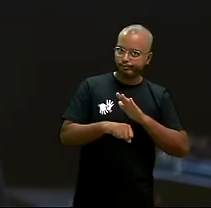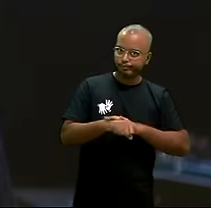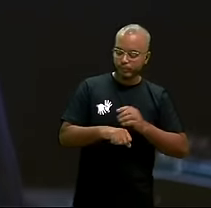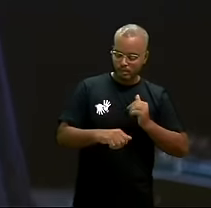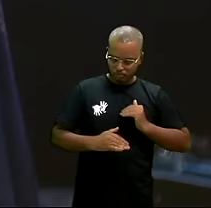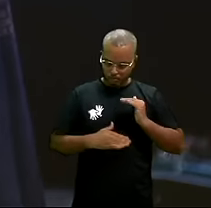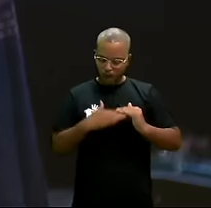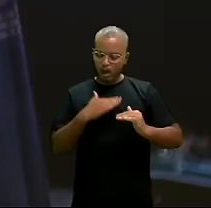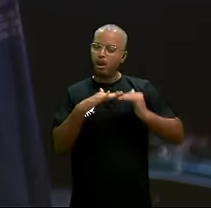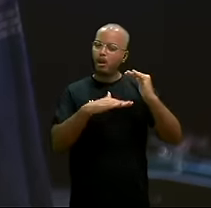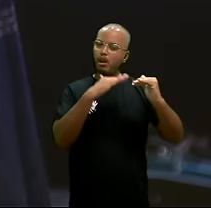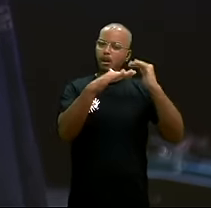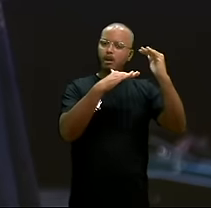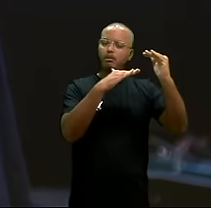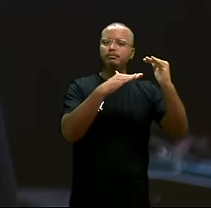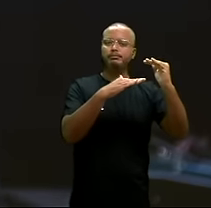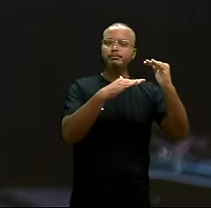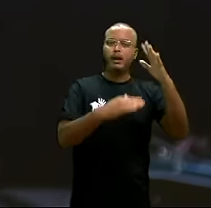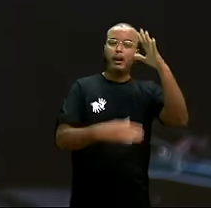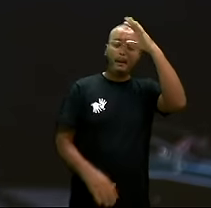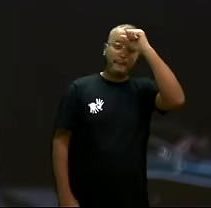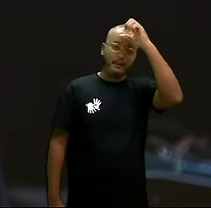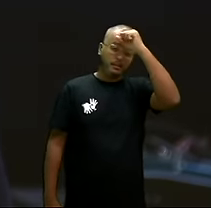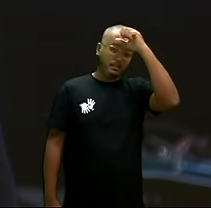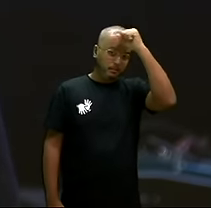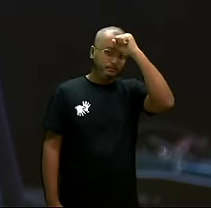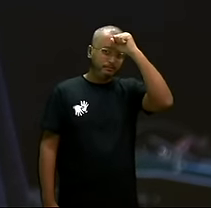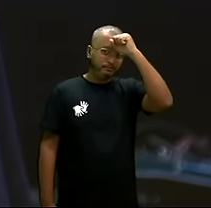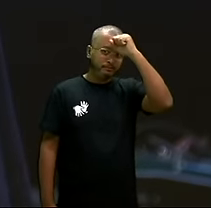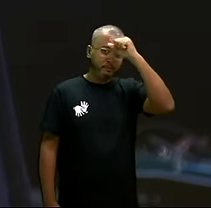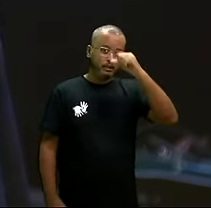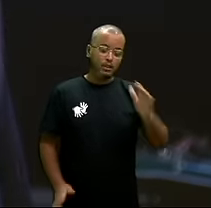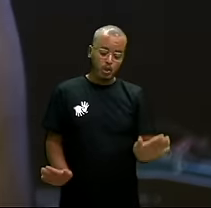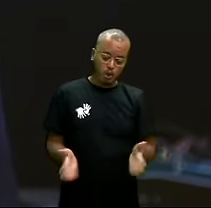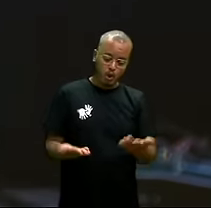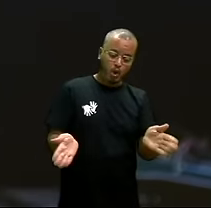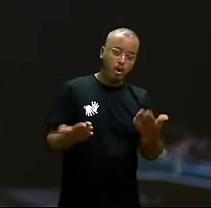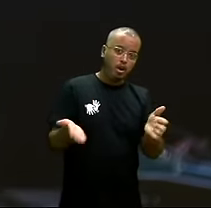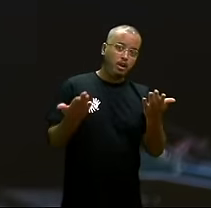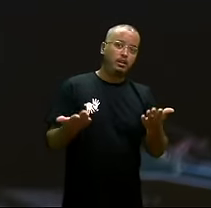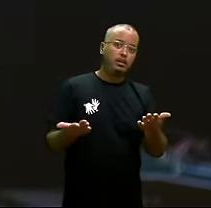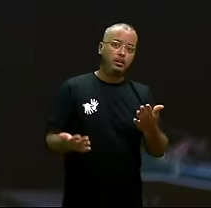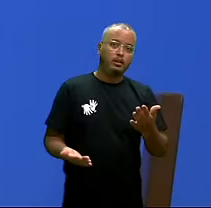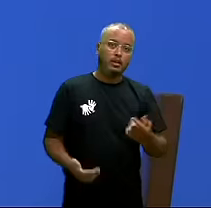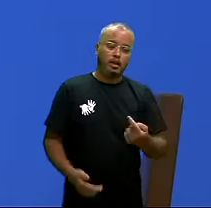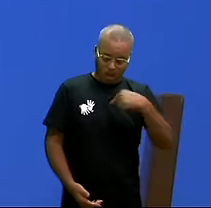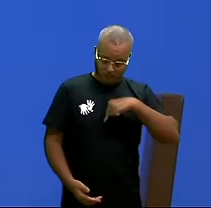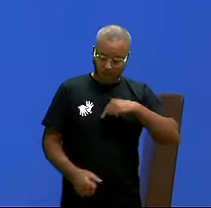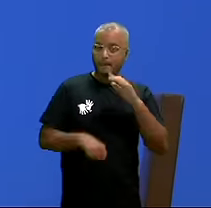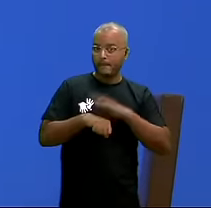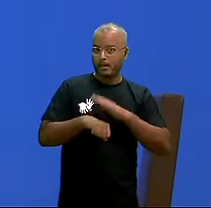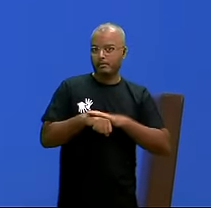desenvolver, aprender, encorajar a mim mesmo.